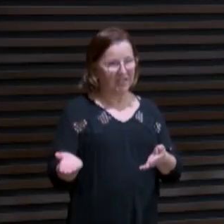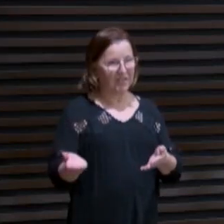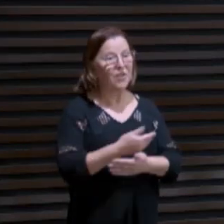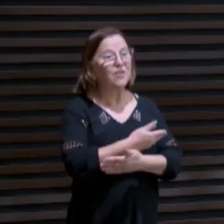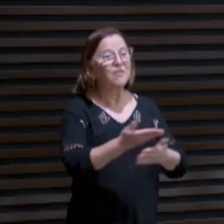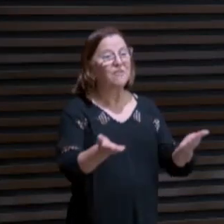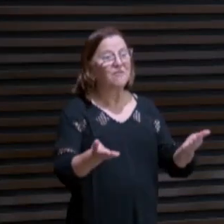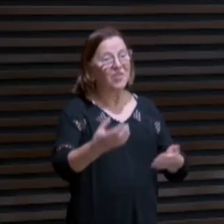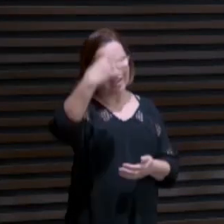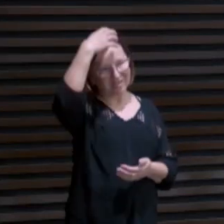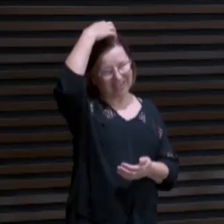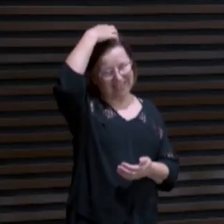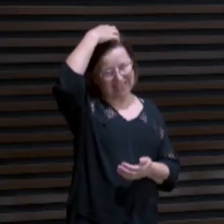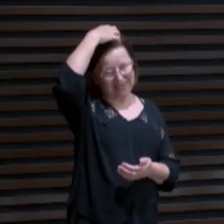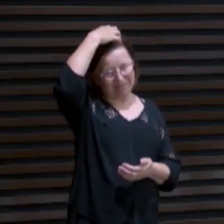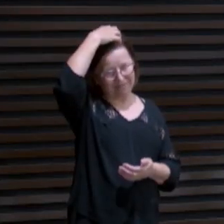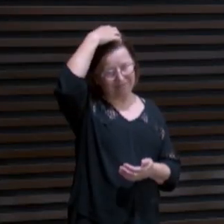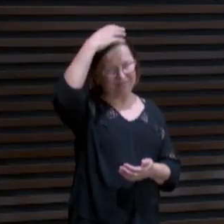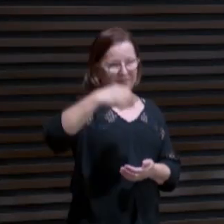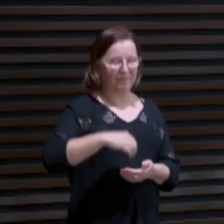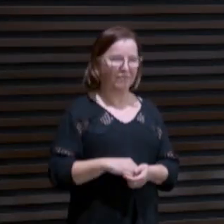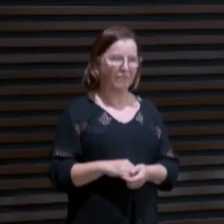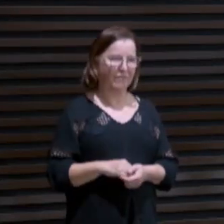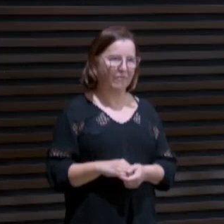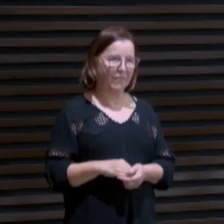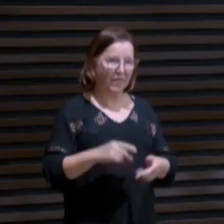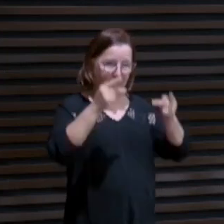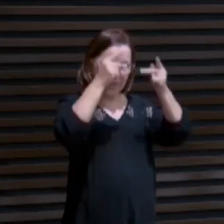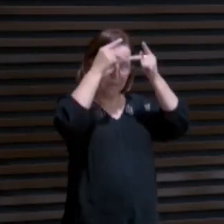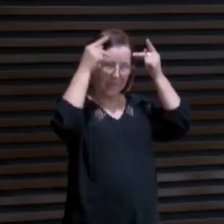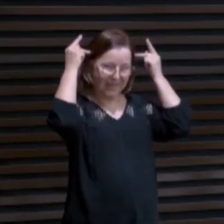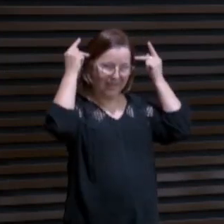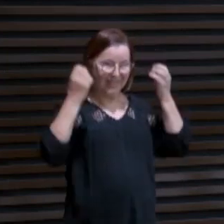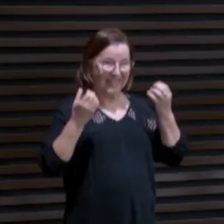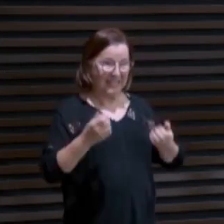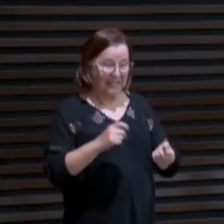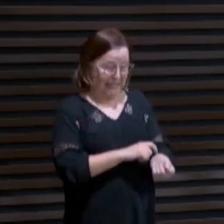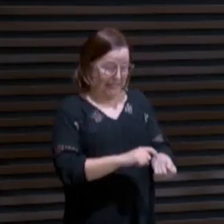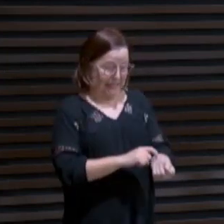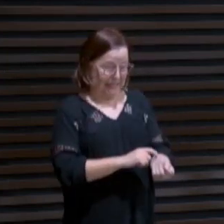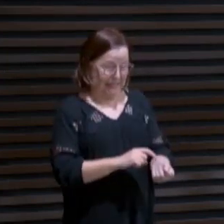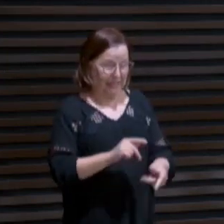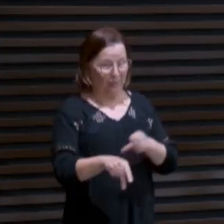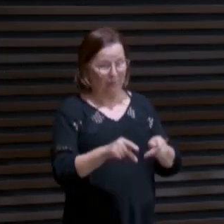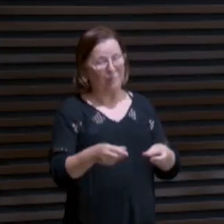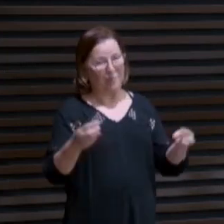Eis o teu rei, ou eis o vosso rei. Certamente Pilatos disse isso para irritar os